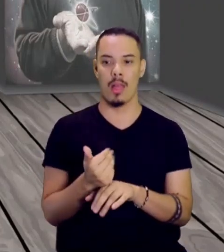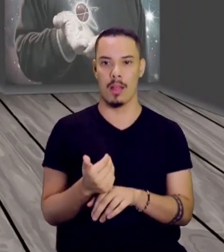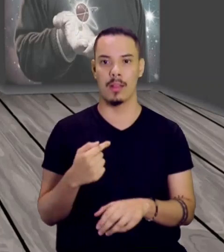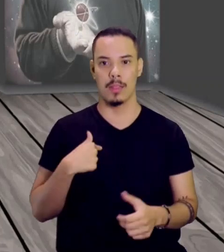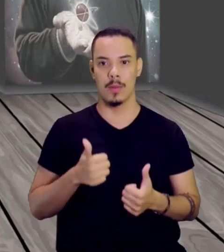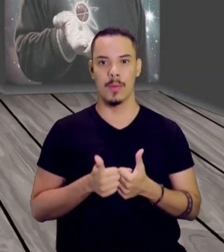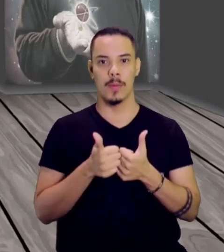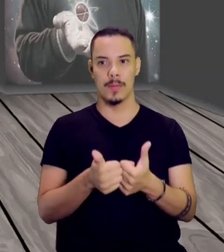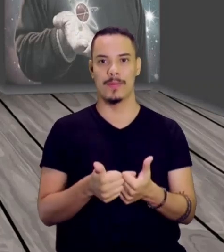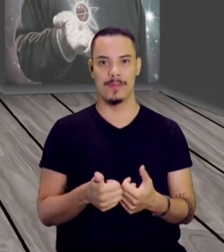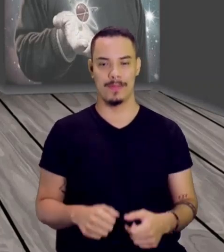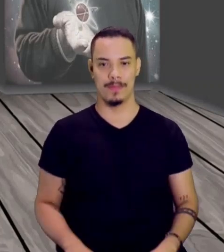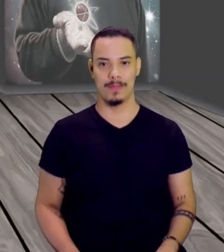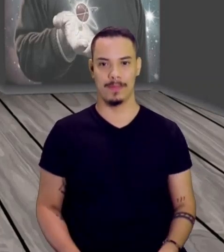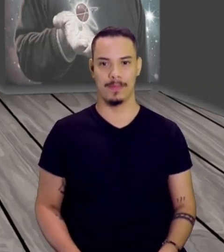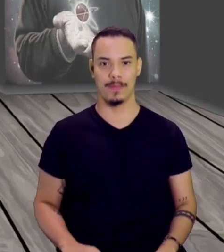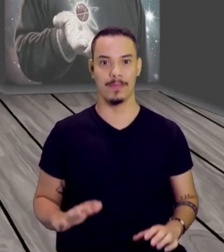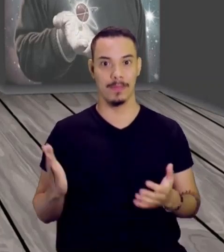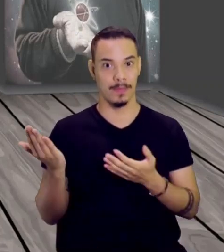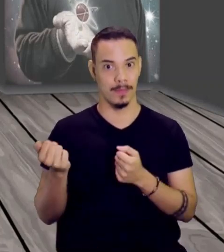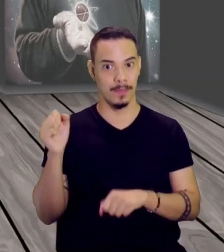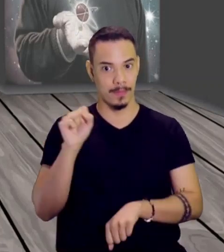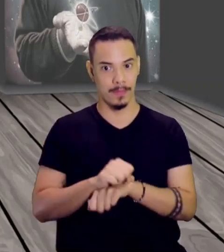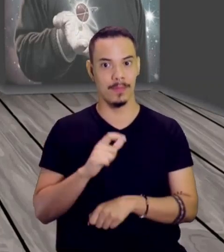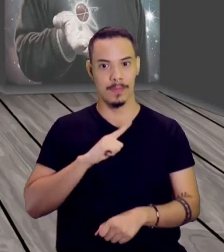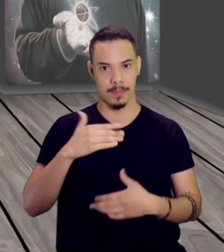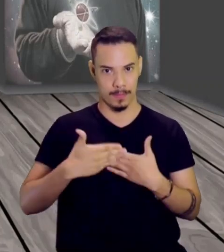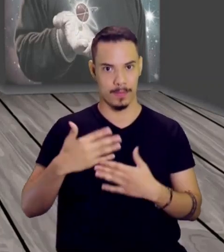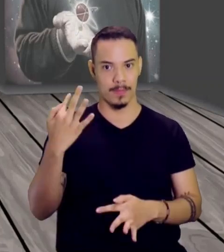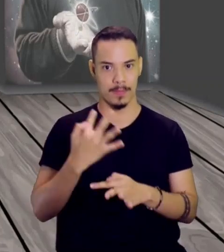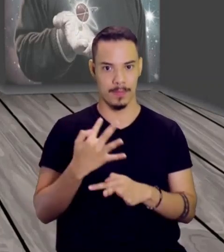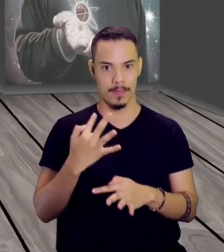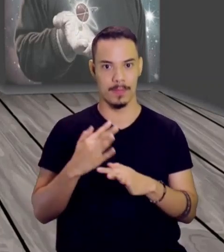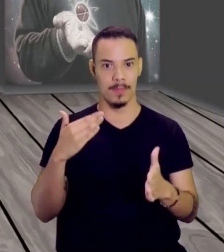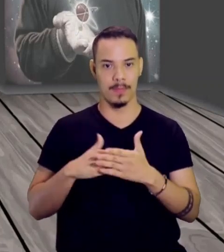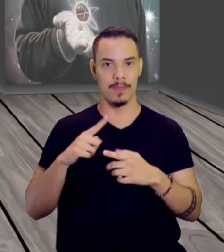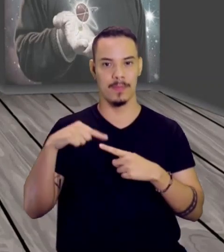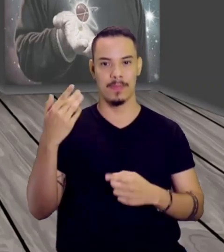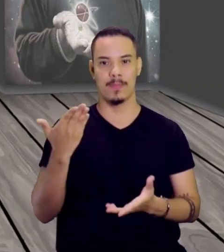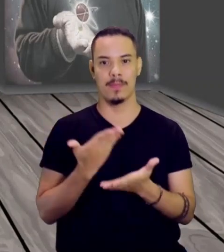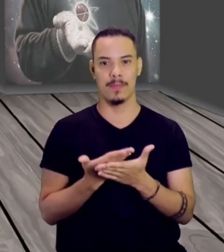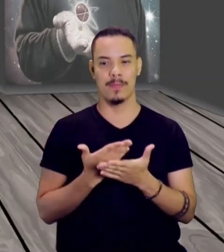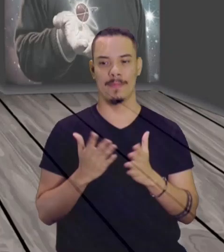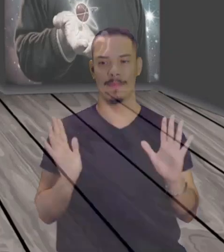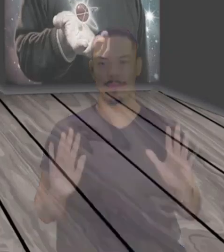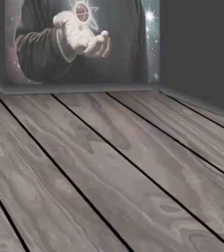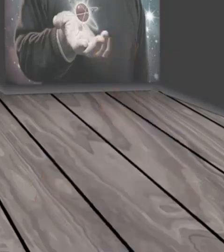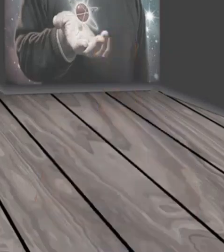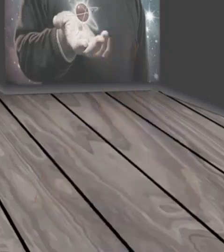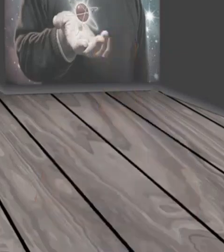Eu acompanho, né? Jovens, Ok. aguardem que vai ter mais física para vocês. Até a Até uma próxima aula.